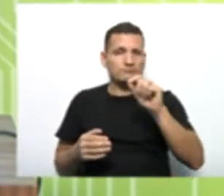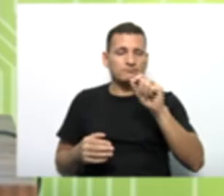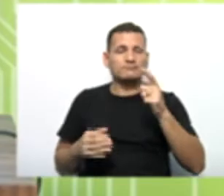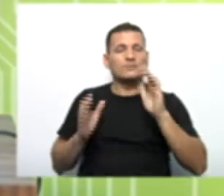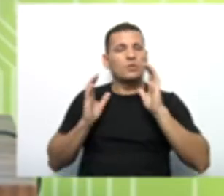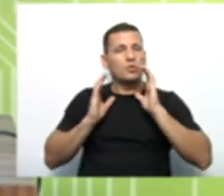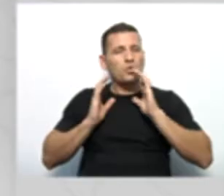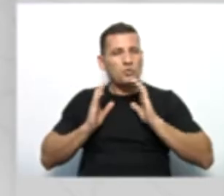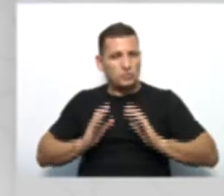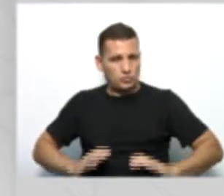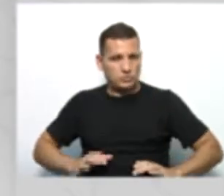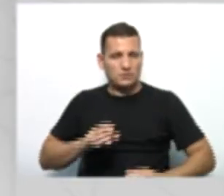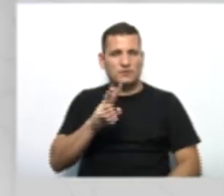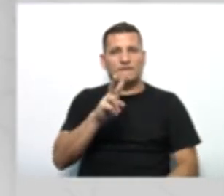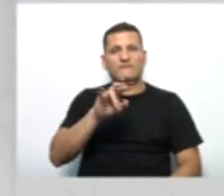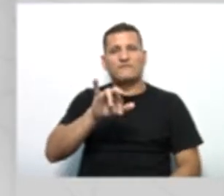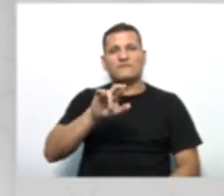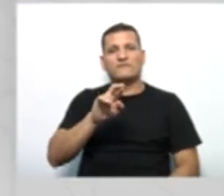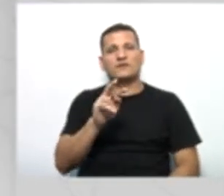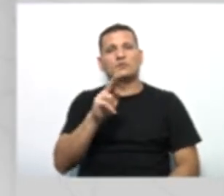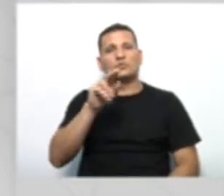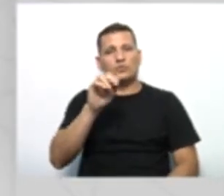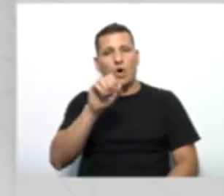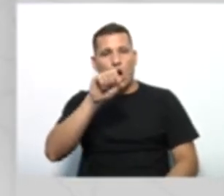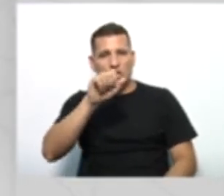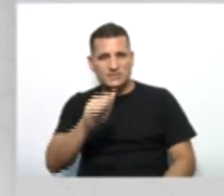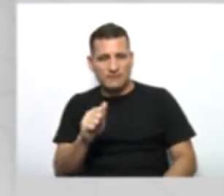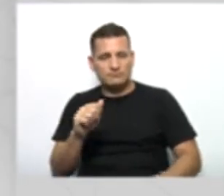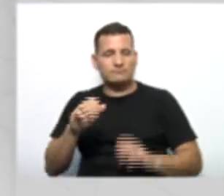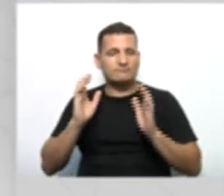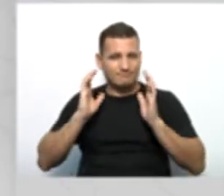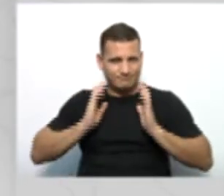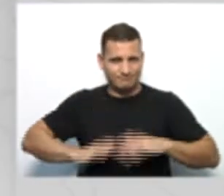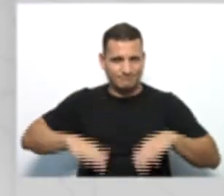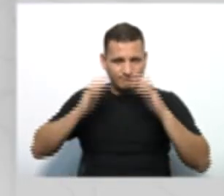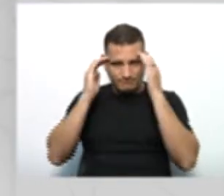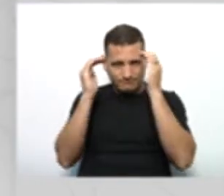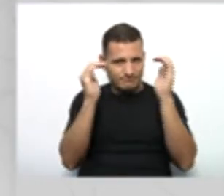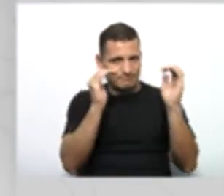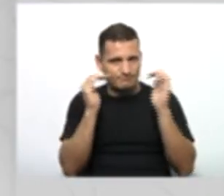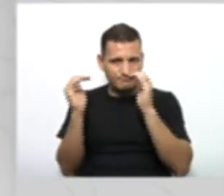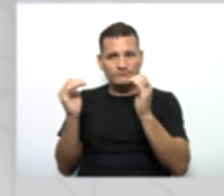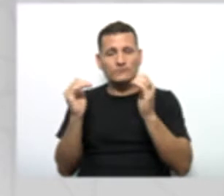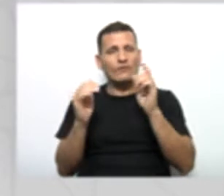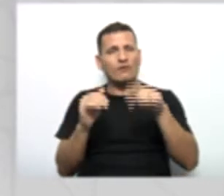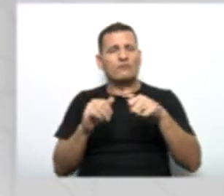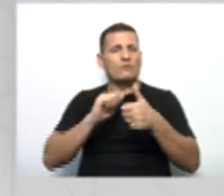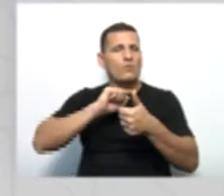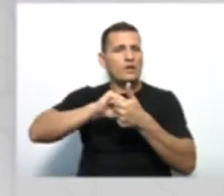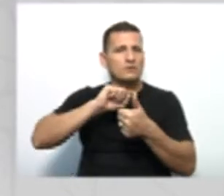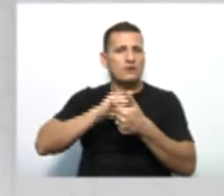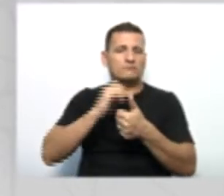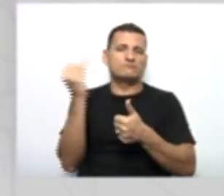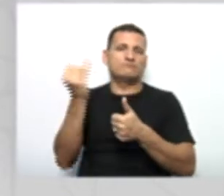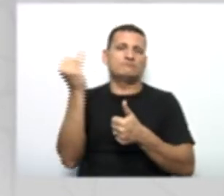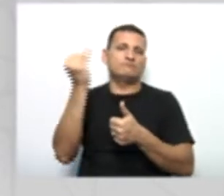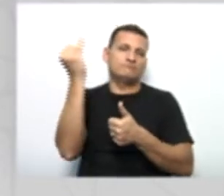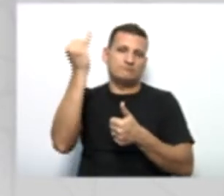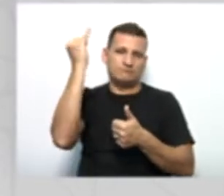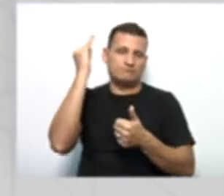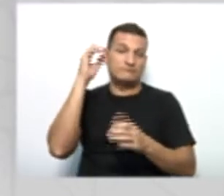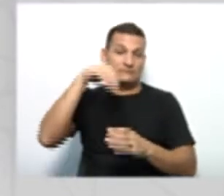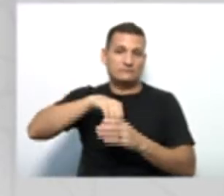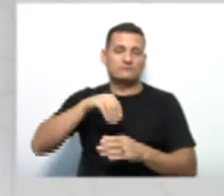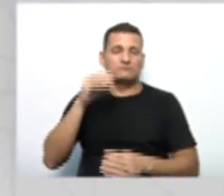virtuosa, respeitar todos os seres, por exemplo, é uma qualidade fundamental no campo da ética.